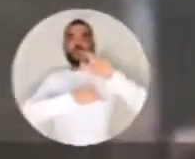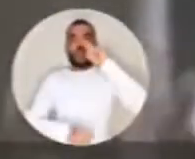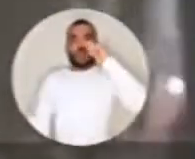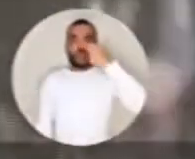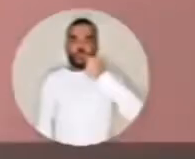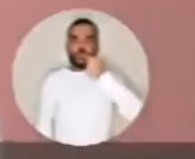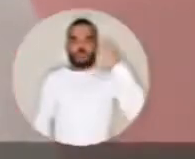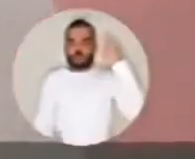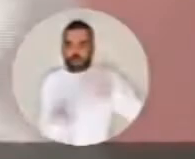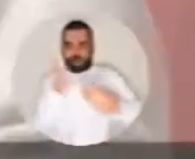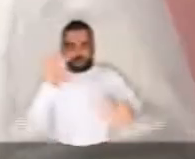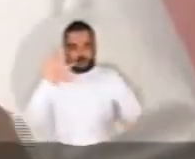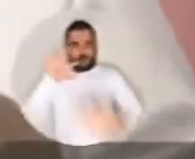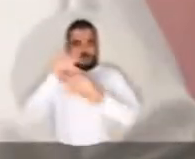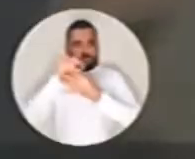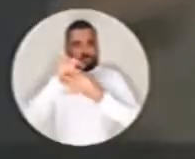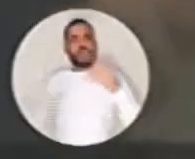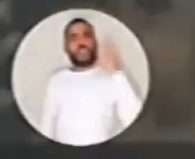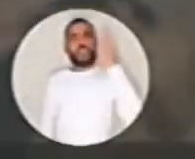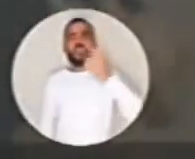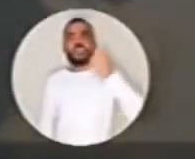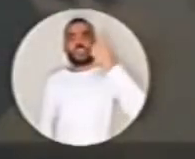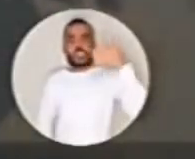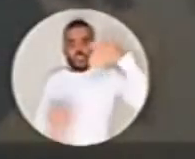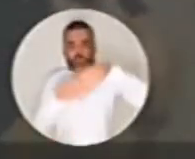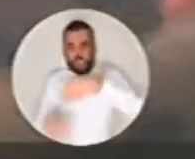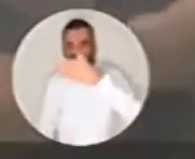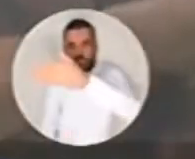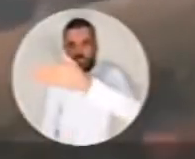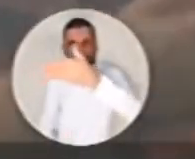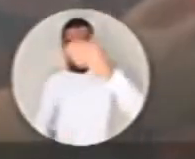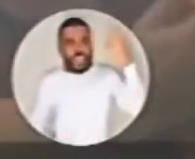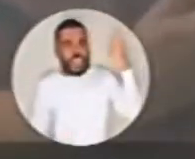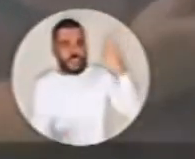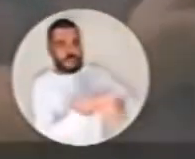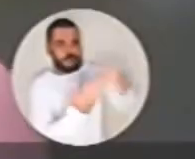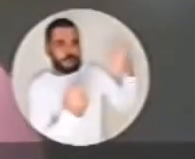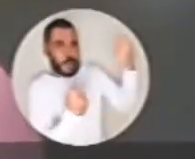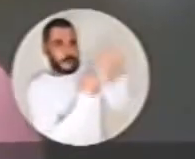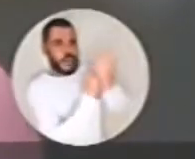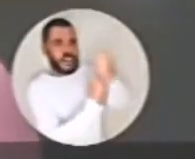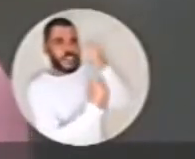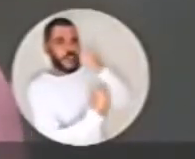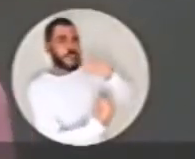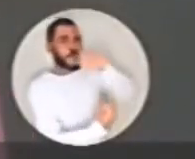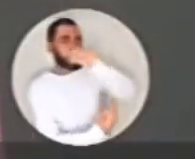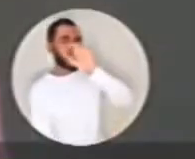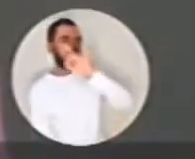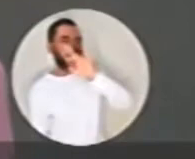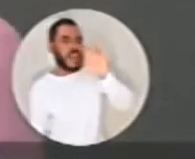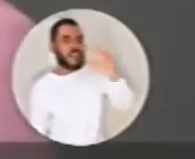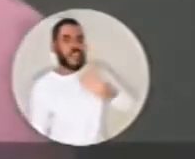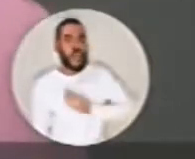com você, Dani. Quem tá votando em você, tá votando em todas nós. Quem tá com você, tá comigo.